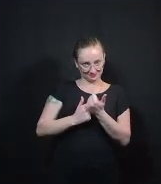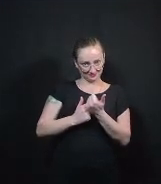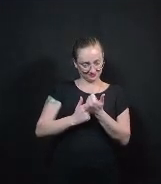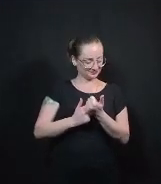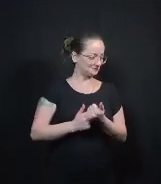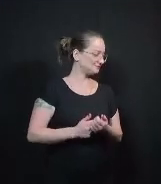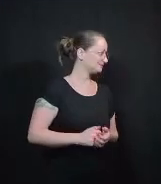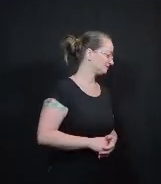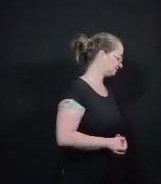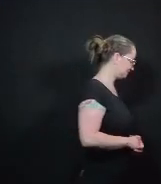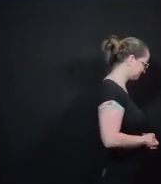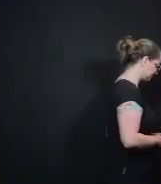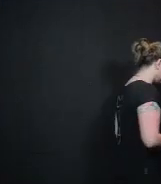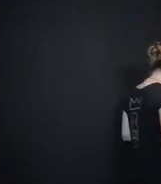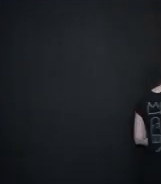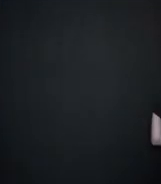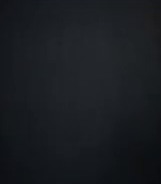as complexidades, as dificuldades,